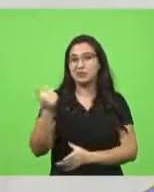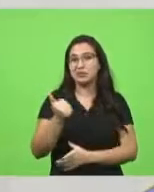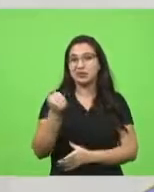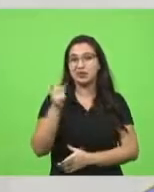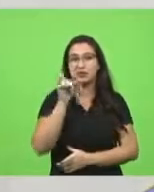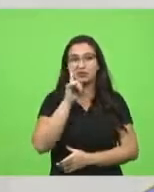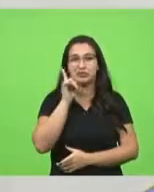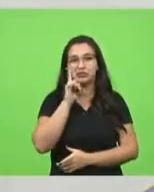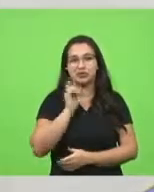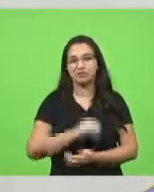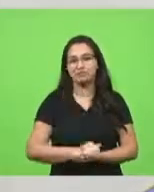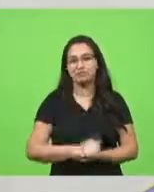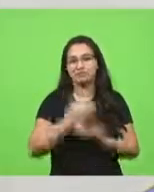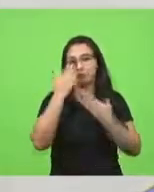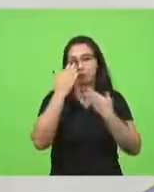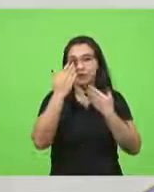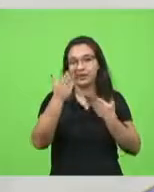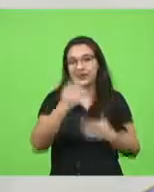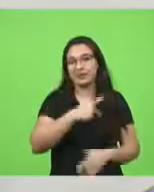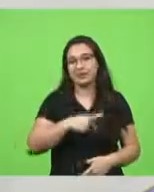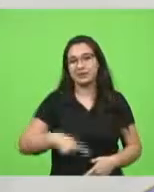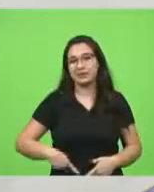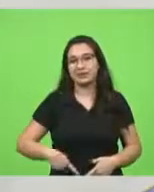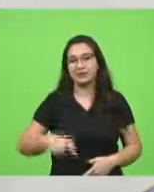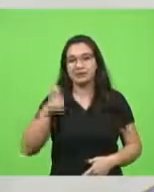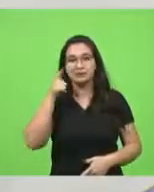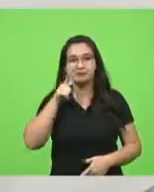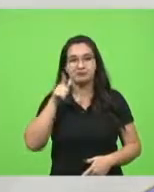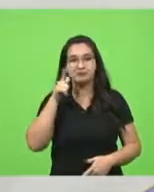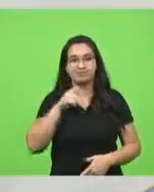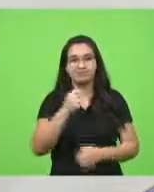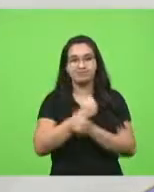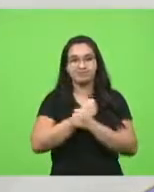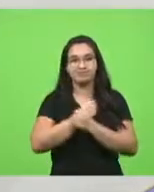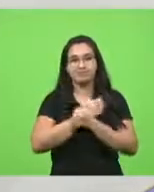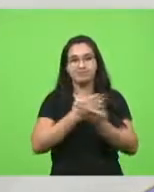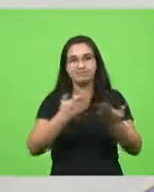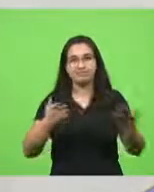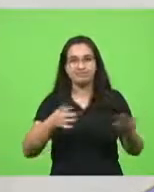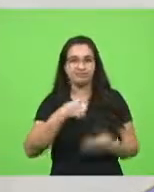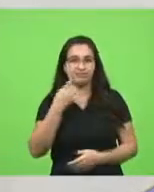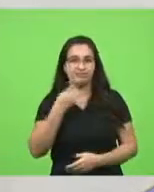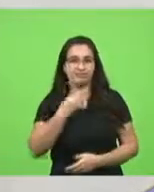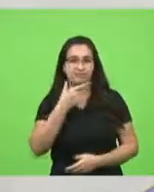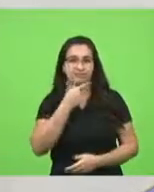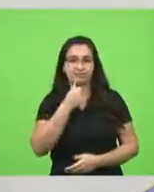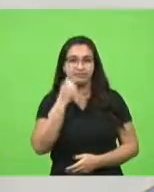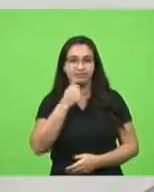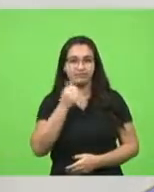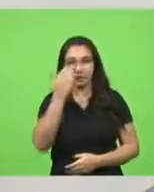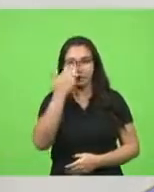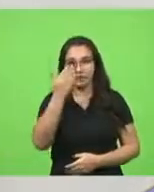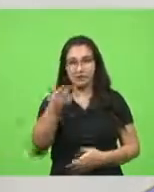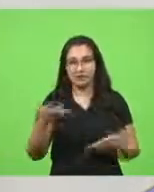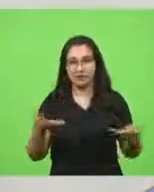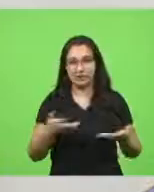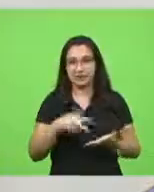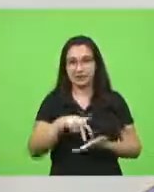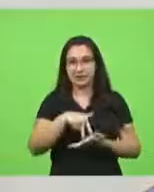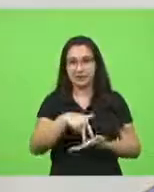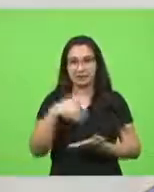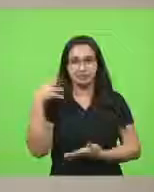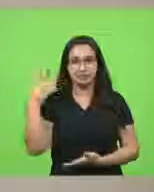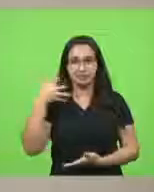senhor presidente, pela oportunidade. Um grande abraço a todos os senhores e senhoras deputadas. E obrigado por esse momento.